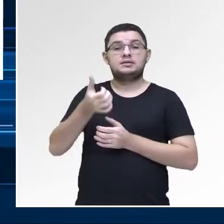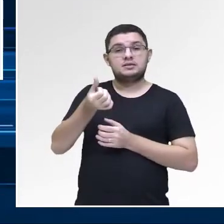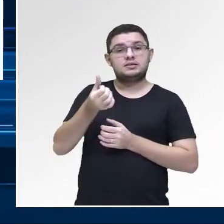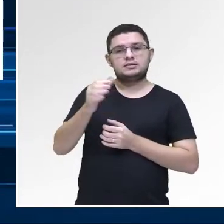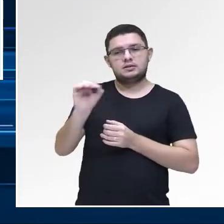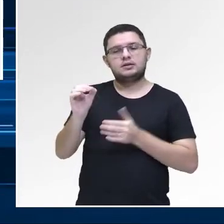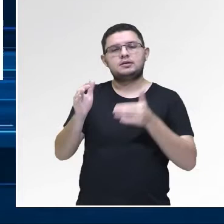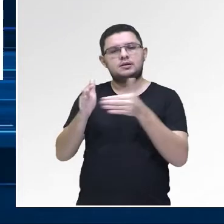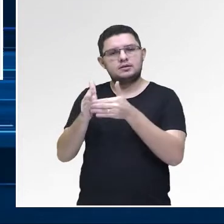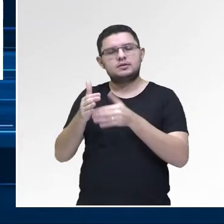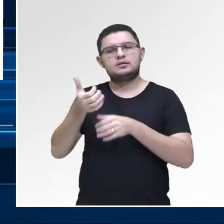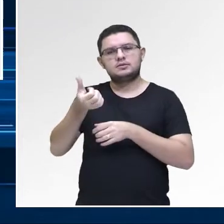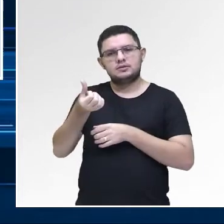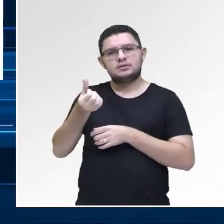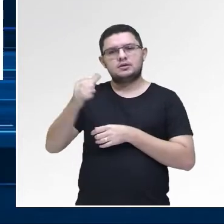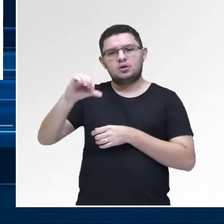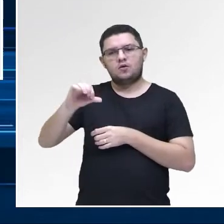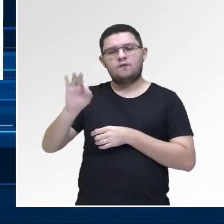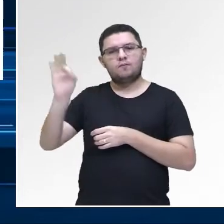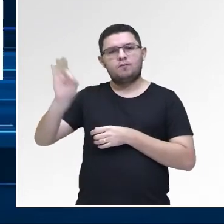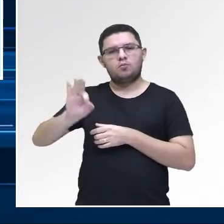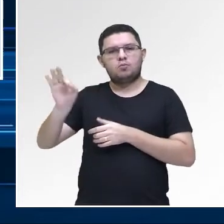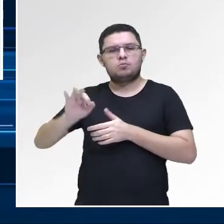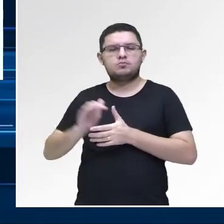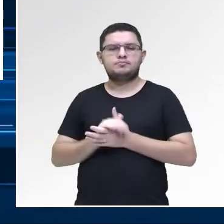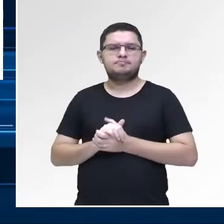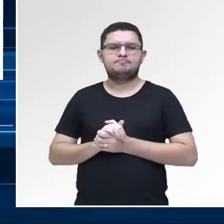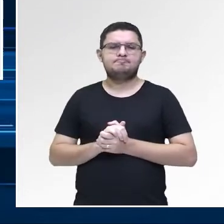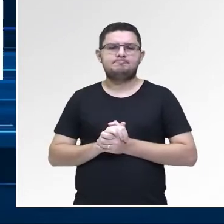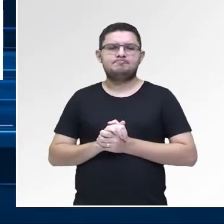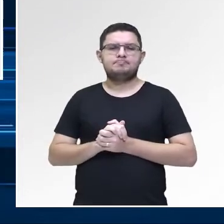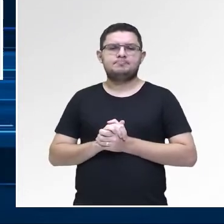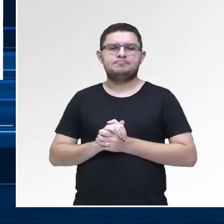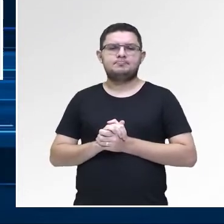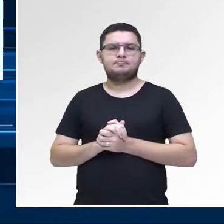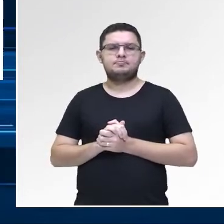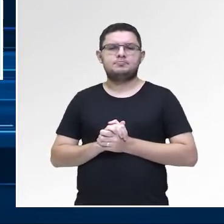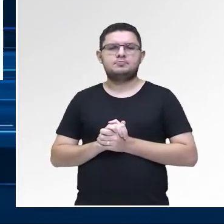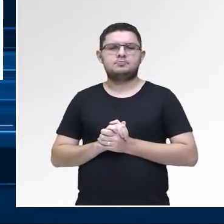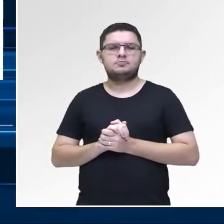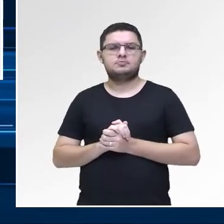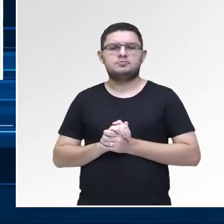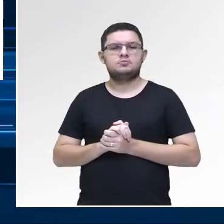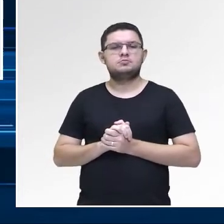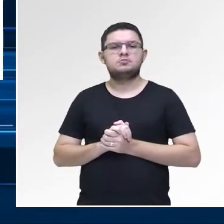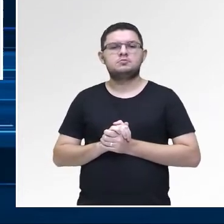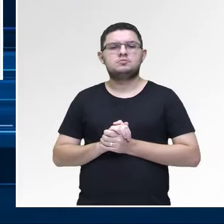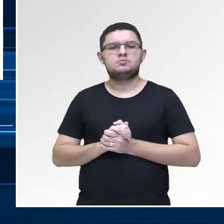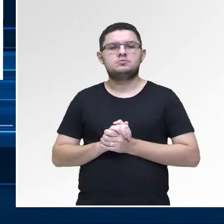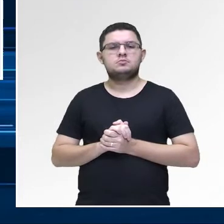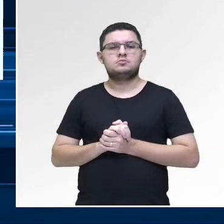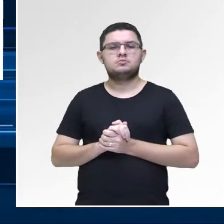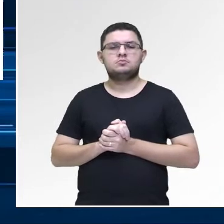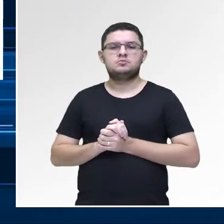69,9%, ok? No mapa, professora, quem representa, então, essa população urbana de 60% a